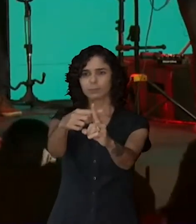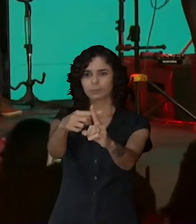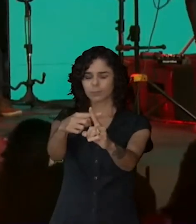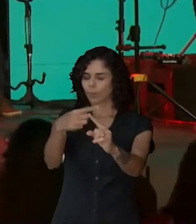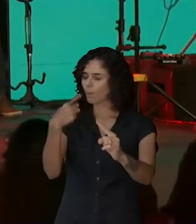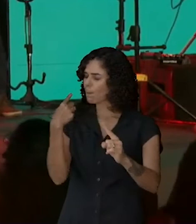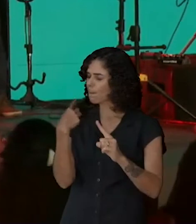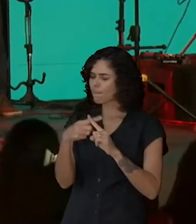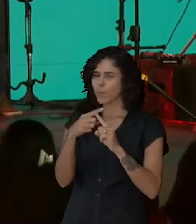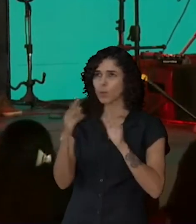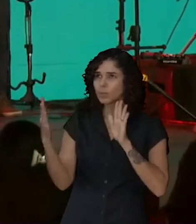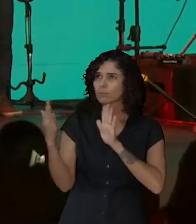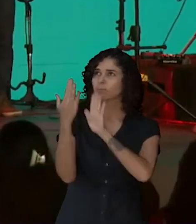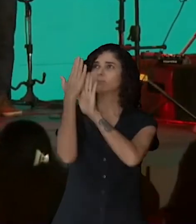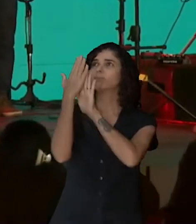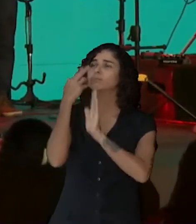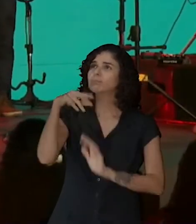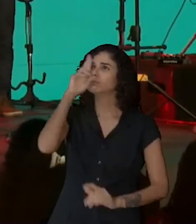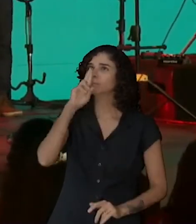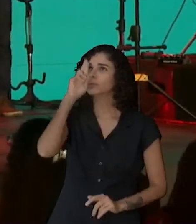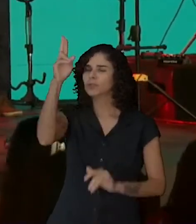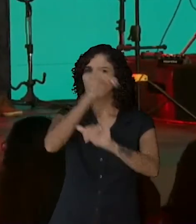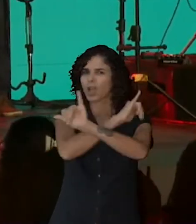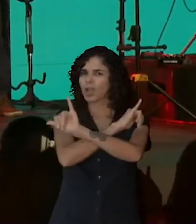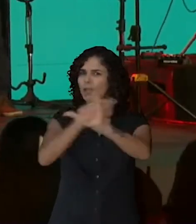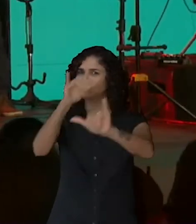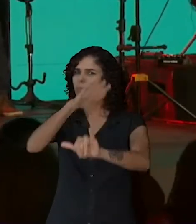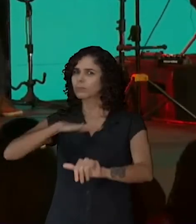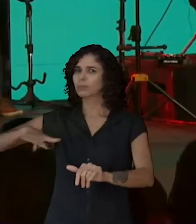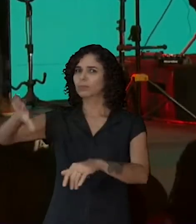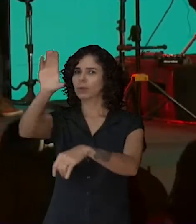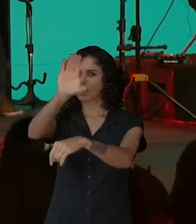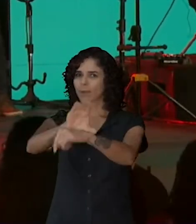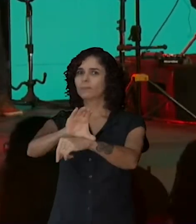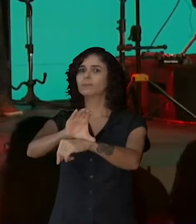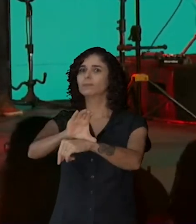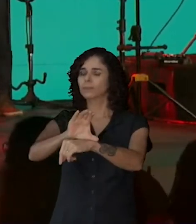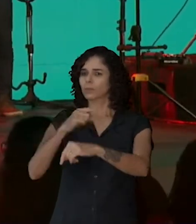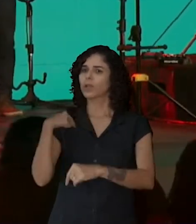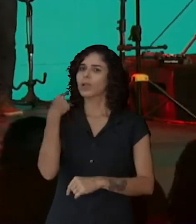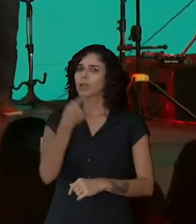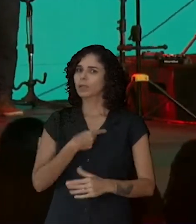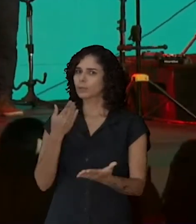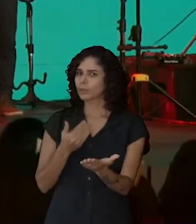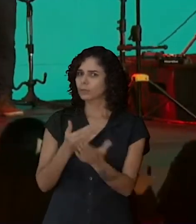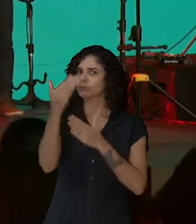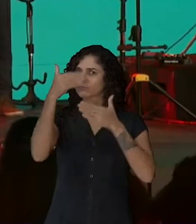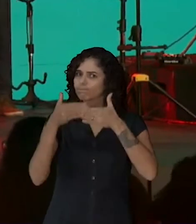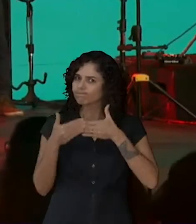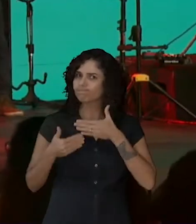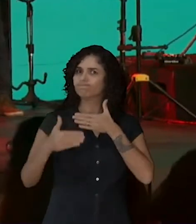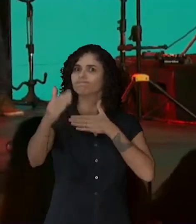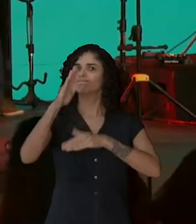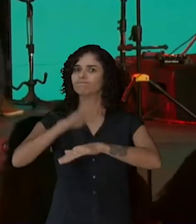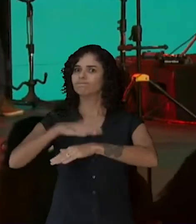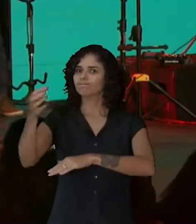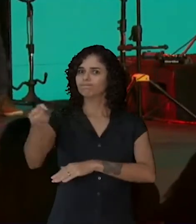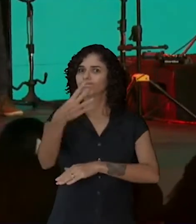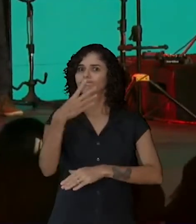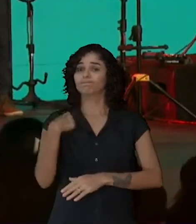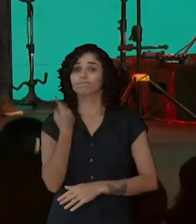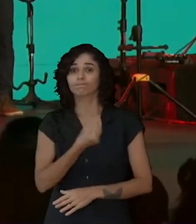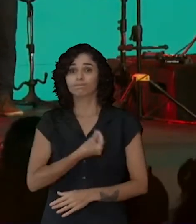Senhor, eu declaro sobre essa igreja, que nós começamos um novo tempo na nossa vida, na